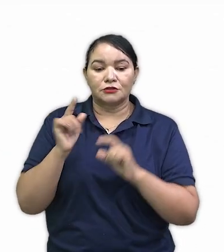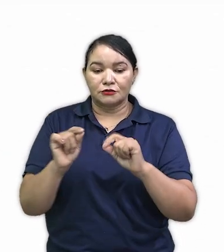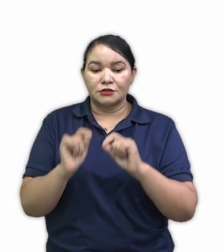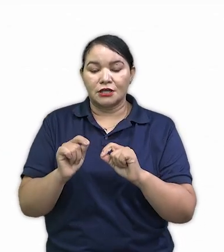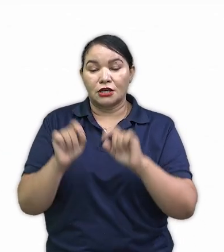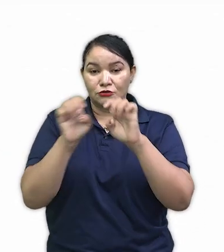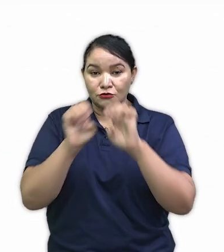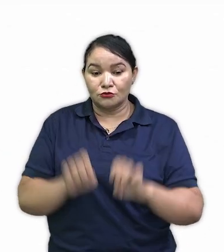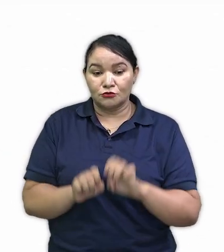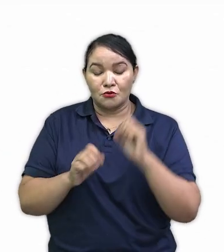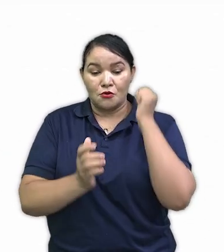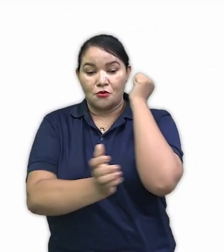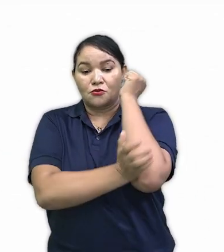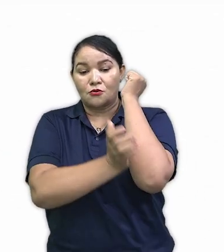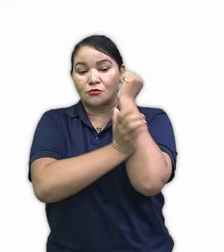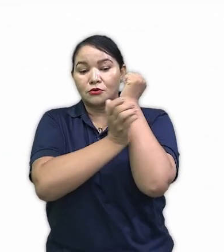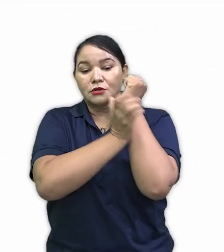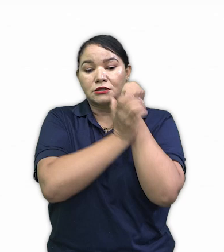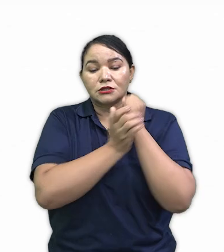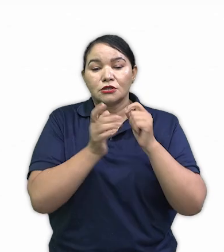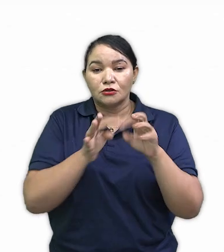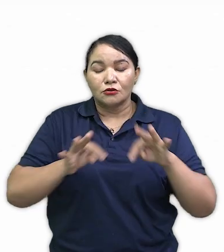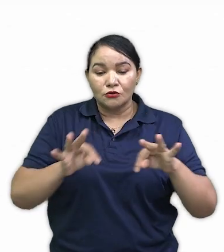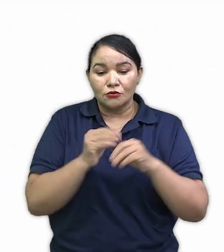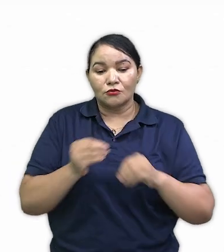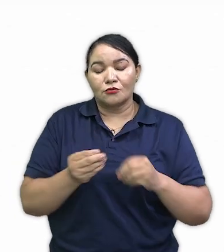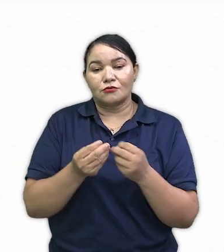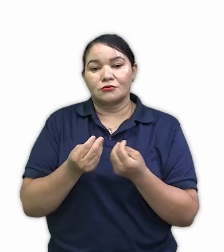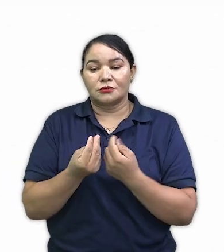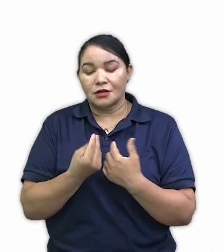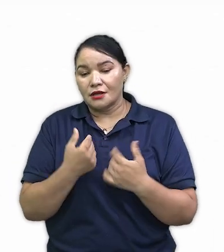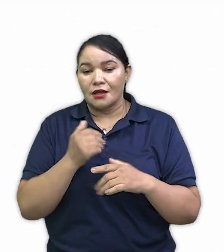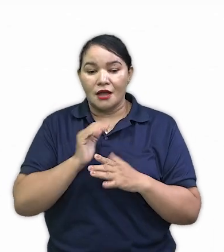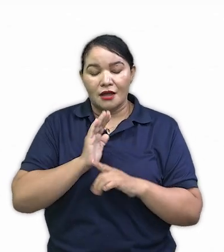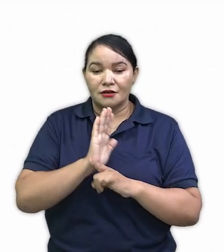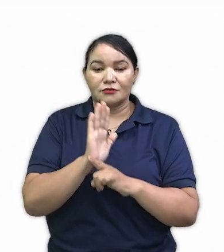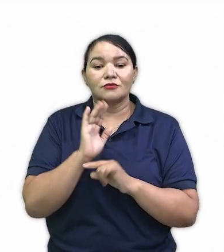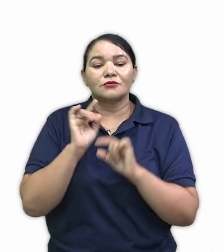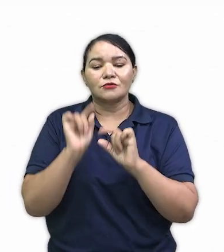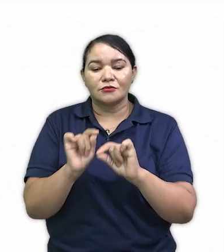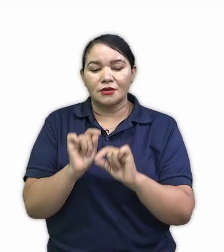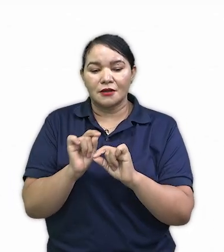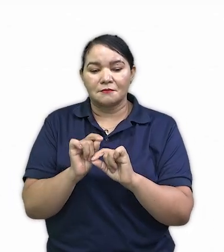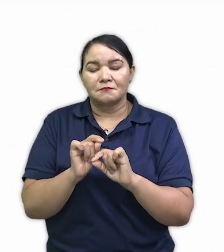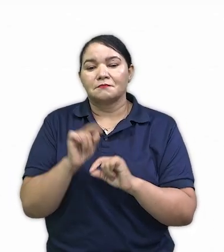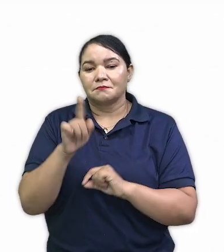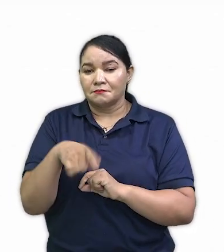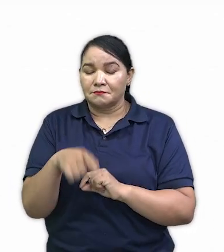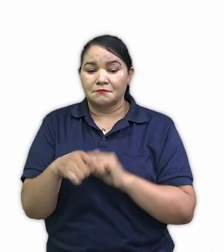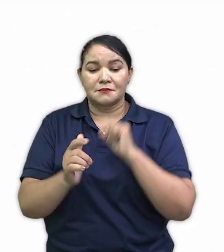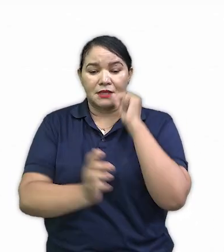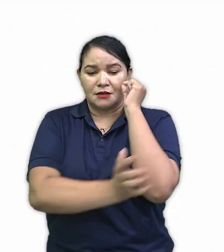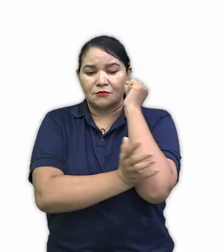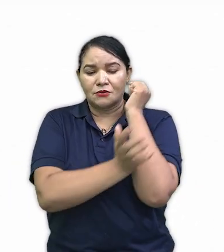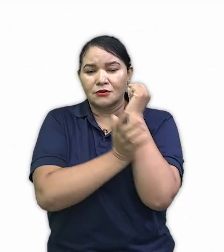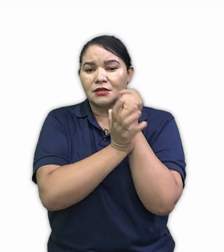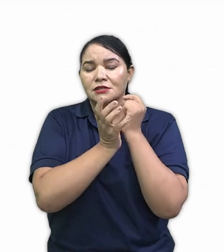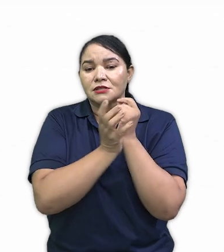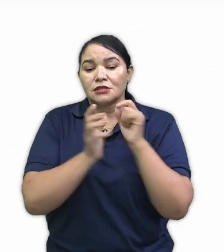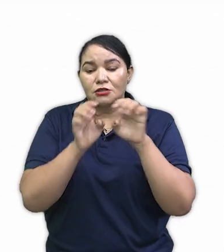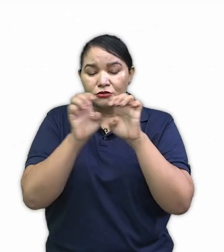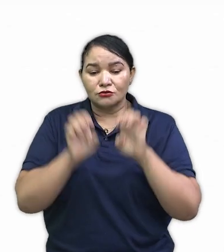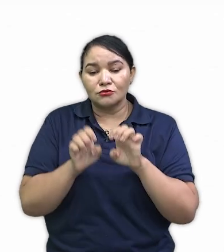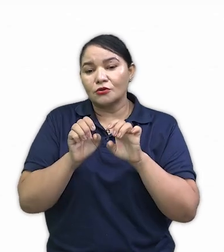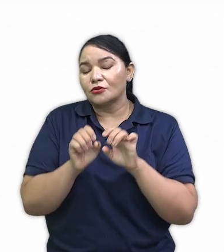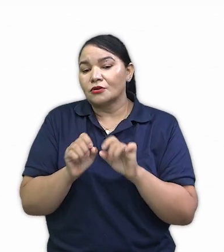político, que diz que a estrutura burocrática está toda a seu favor. Ele tem essa estrutura burocrática a seu favor. E